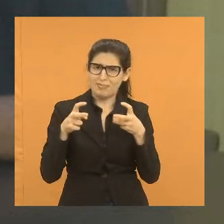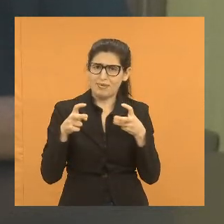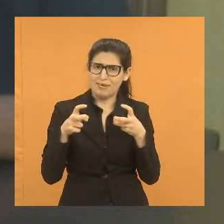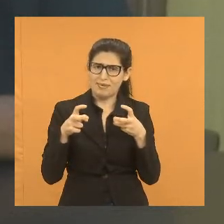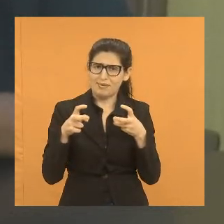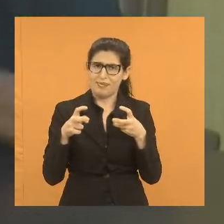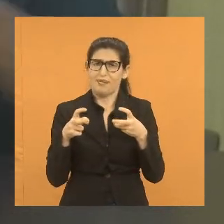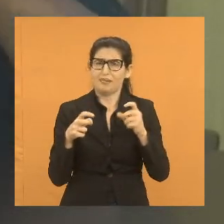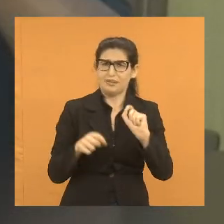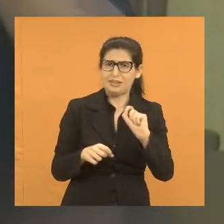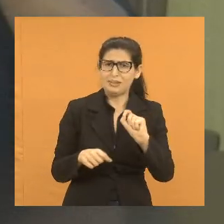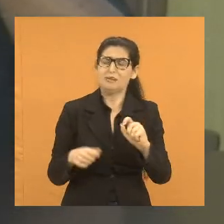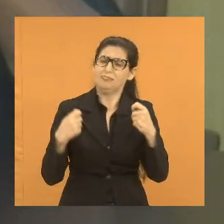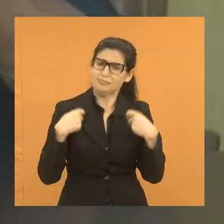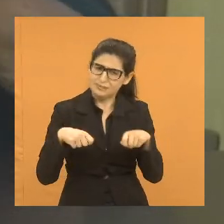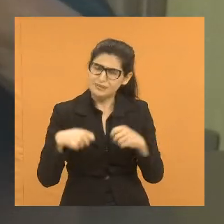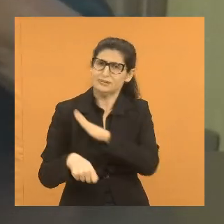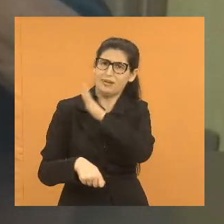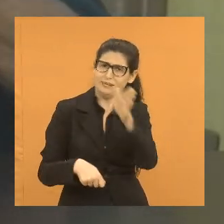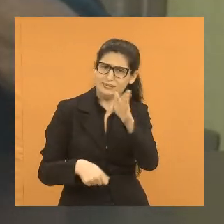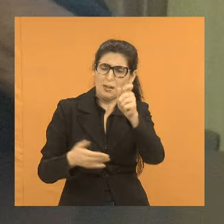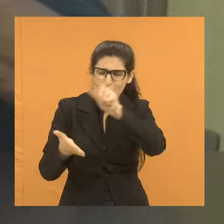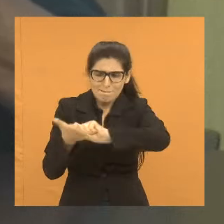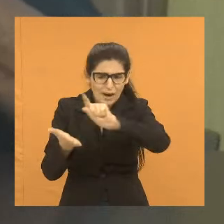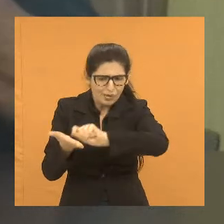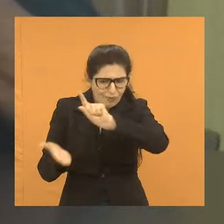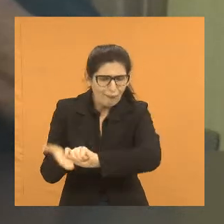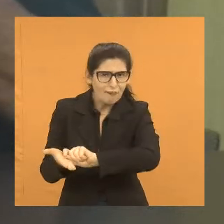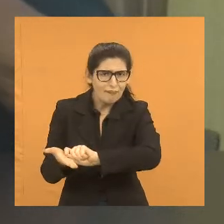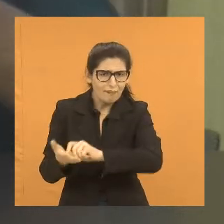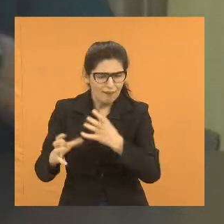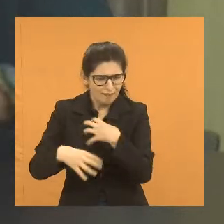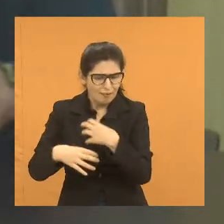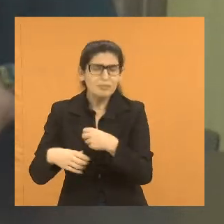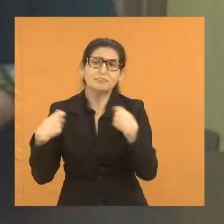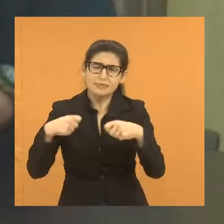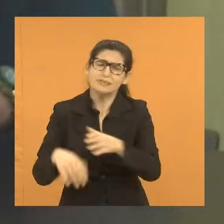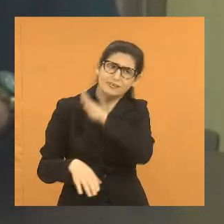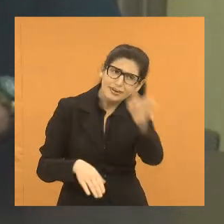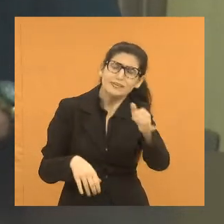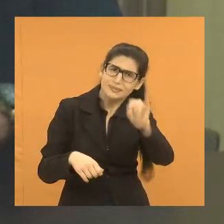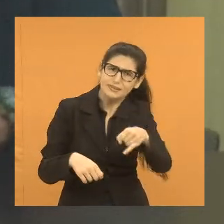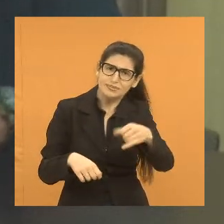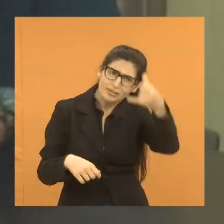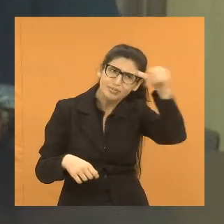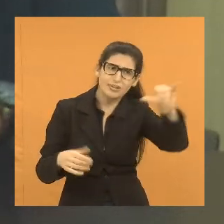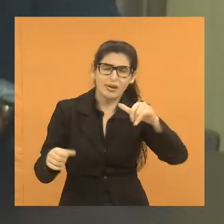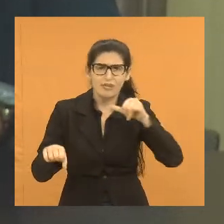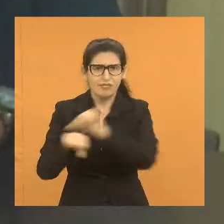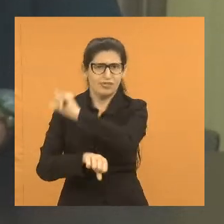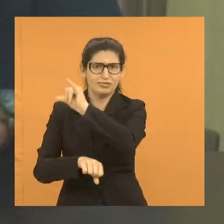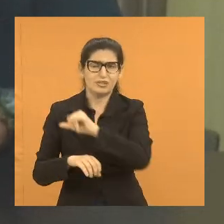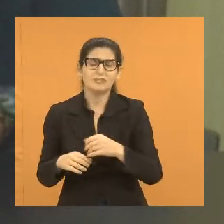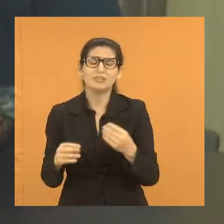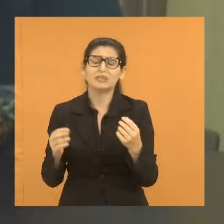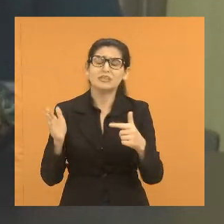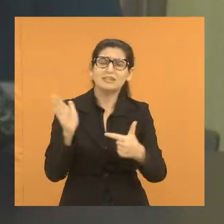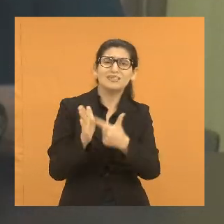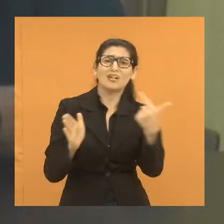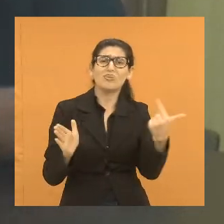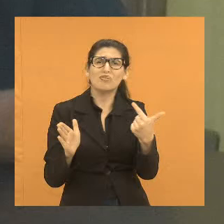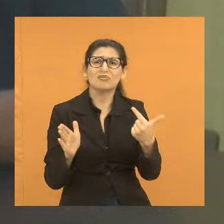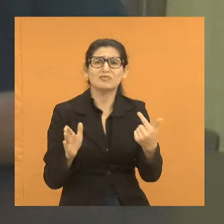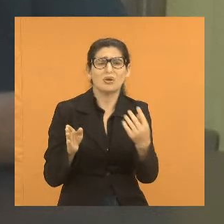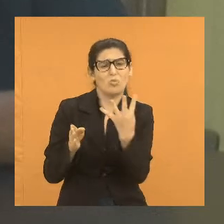nesse sentido, porque no segundo quadrimestre não diminuiu o absenteísmo.